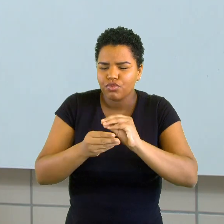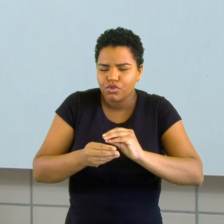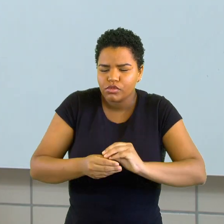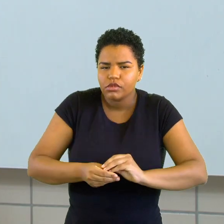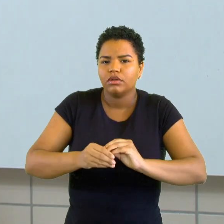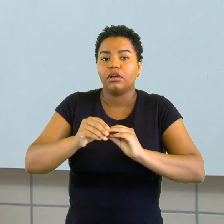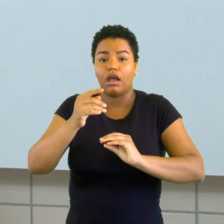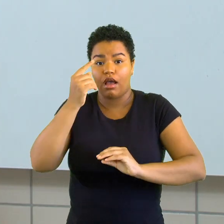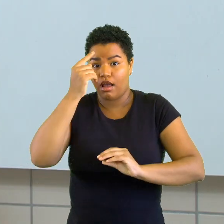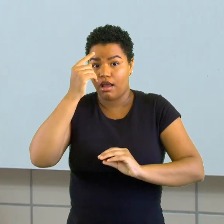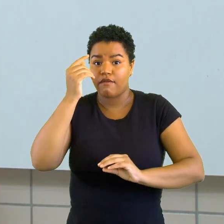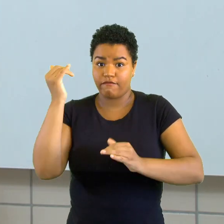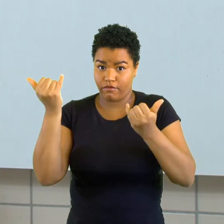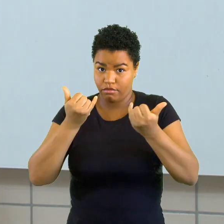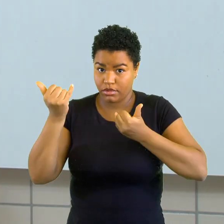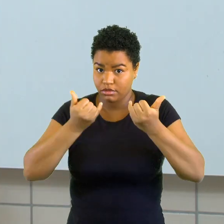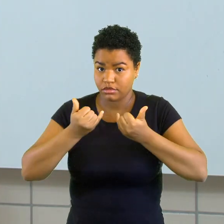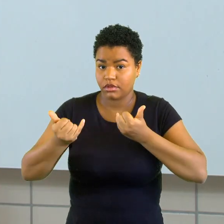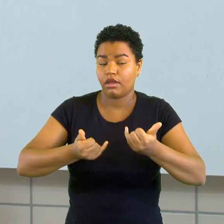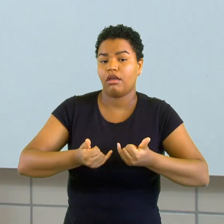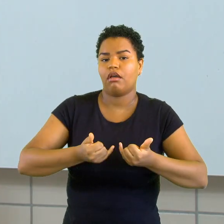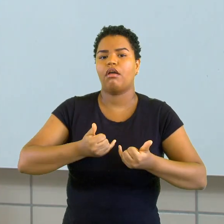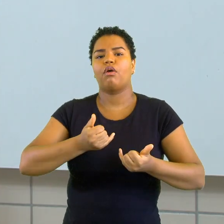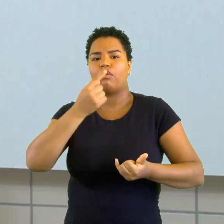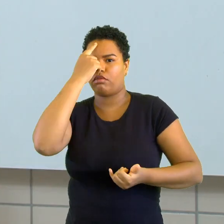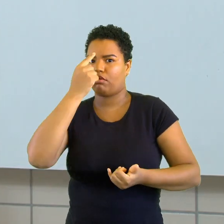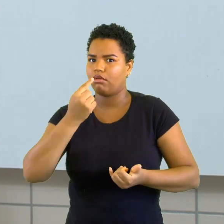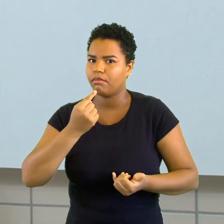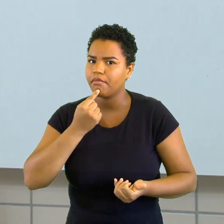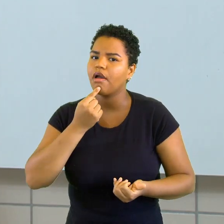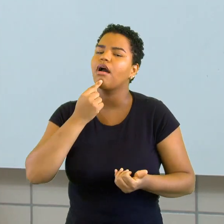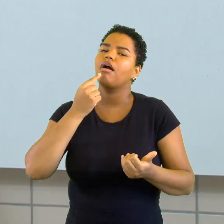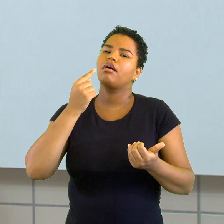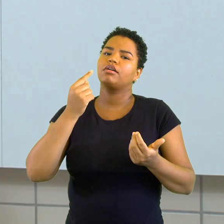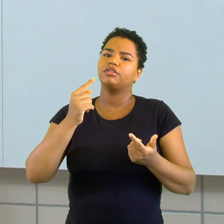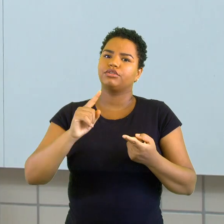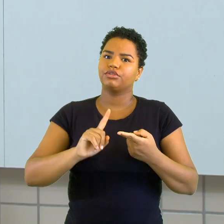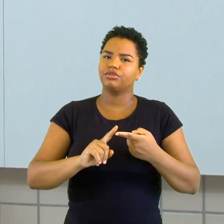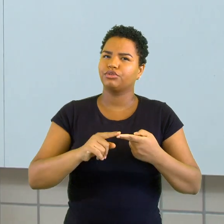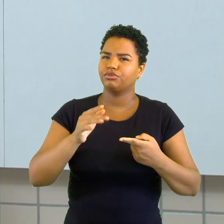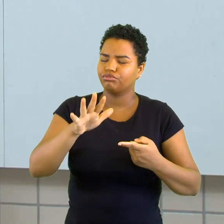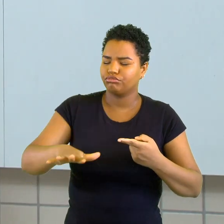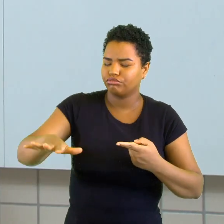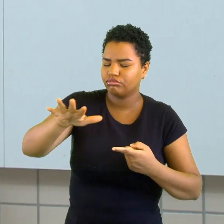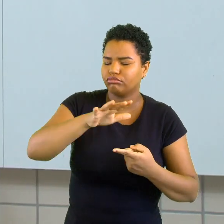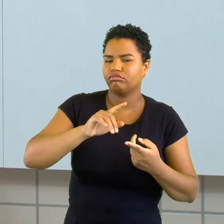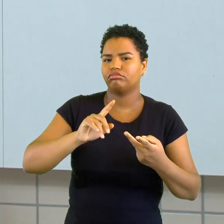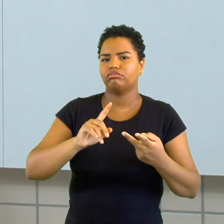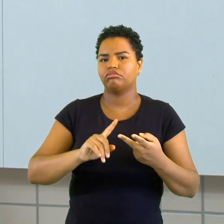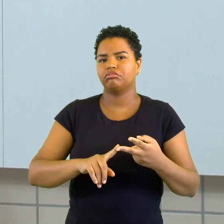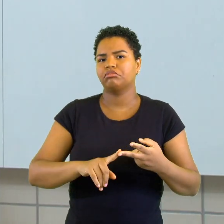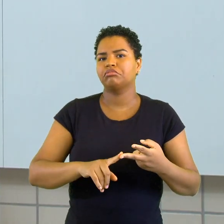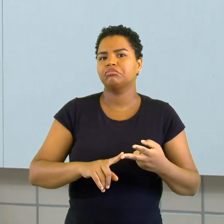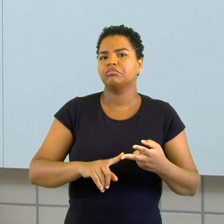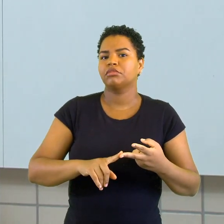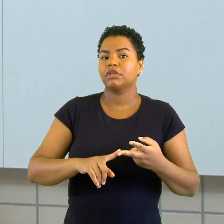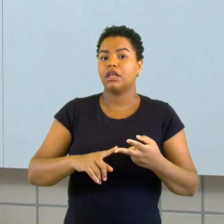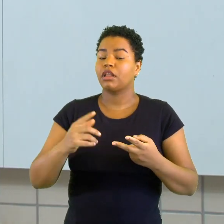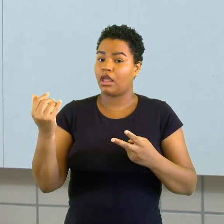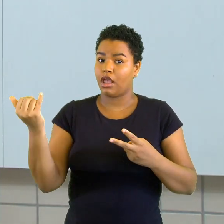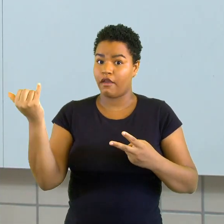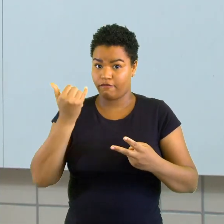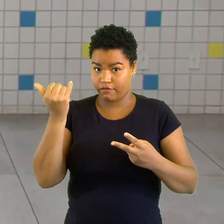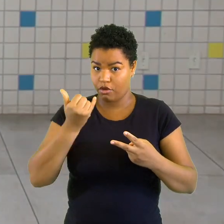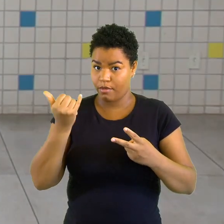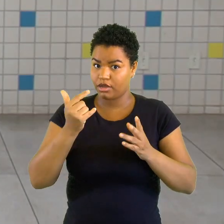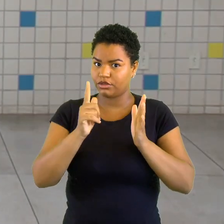agrupei a imagem que foi me dada com os elementos que tem ali. Tem a foto de um espaço e tem também as informações da capa.